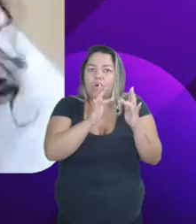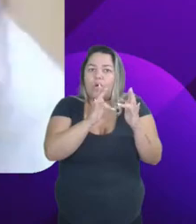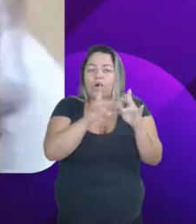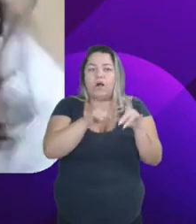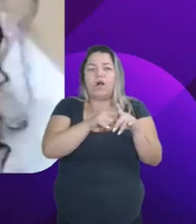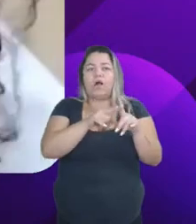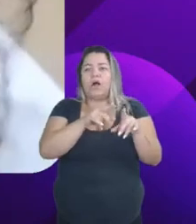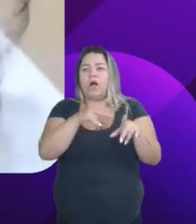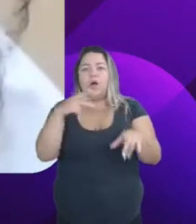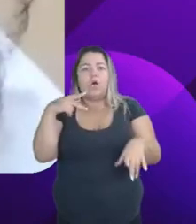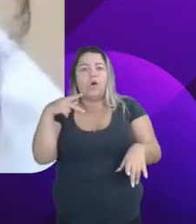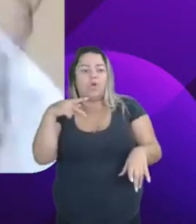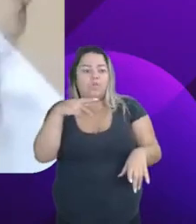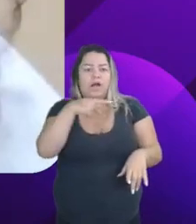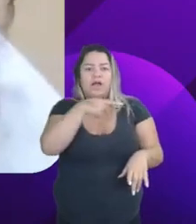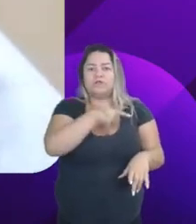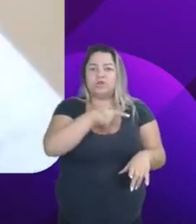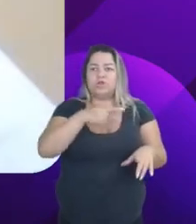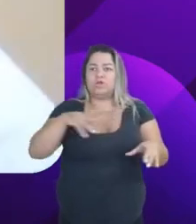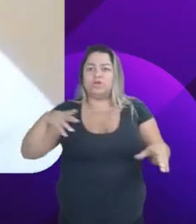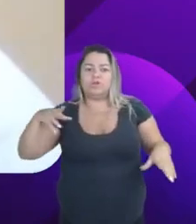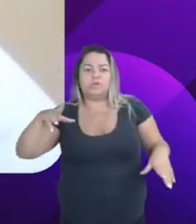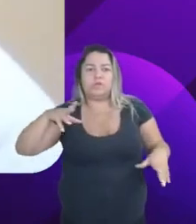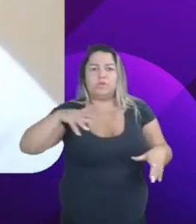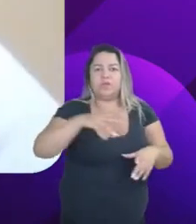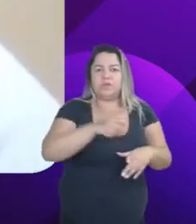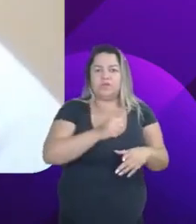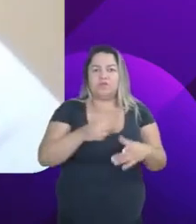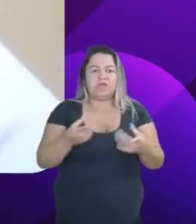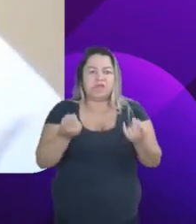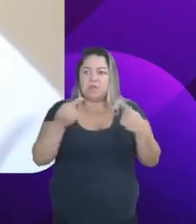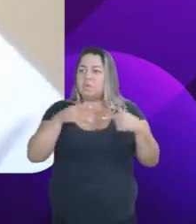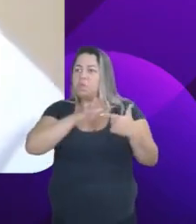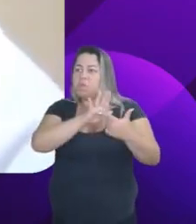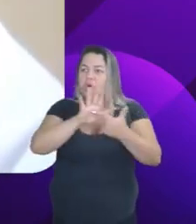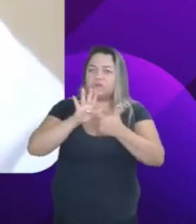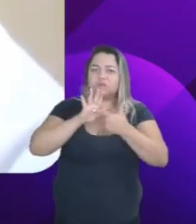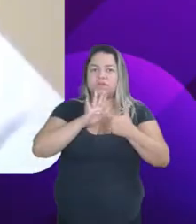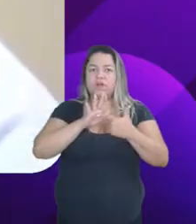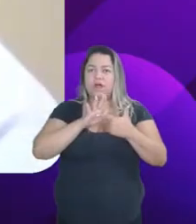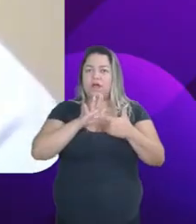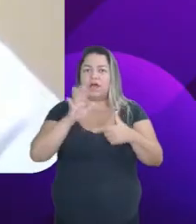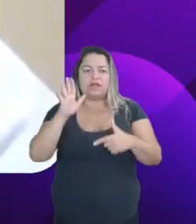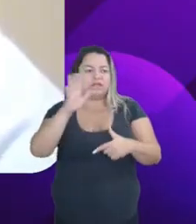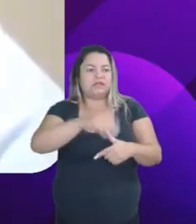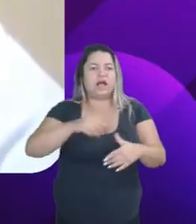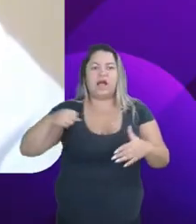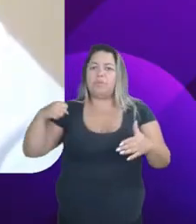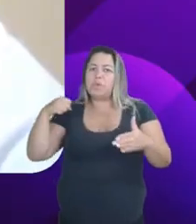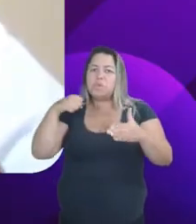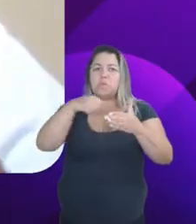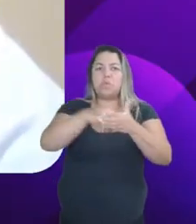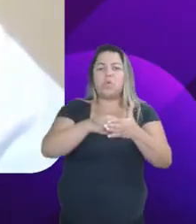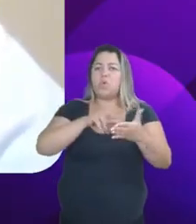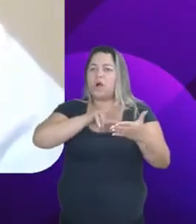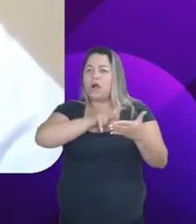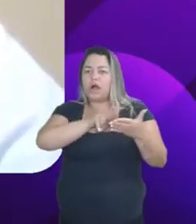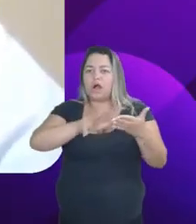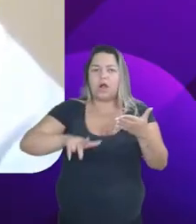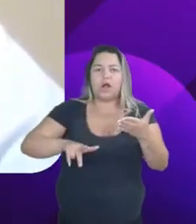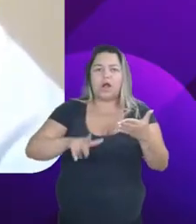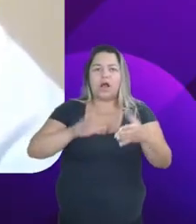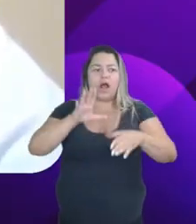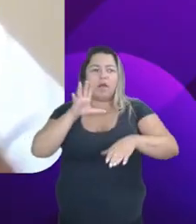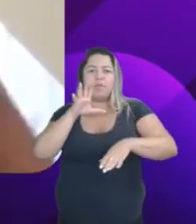ele me deu um beliscão e me agarrou, dizendo que eu estava querendo me exibir. Tapa, soco, beliscão, aperto